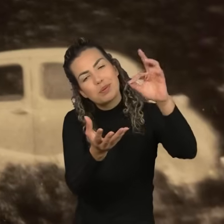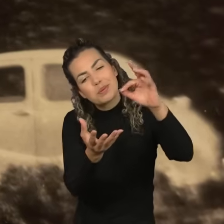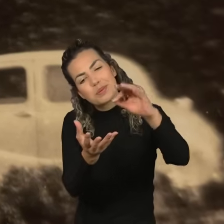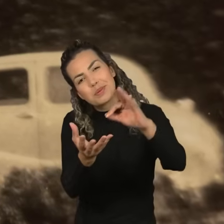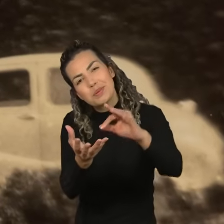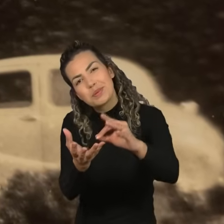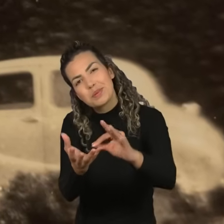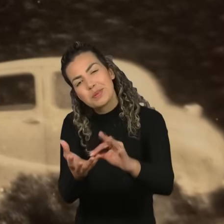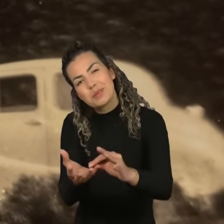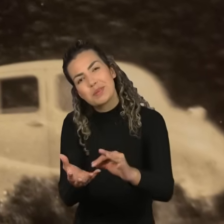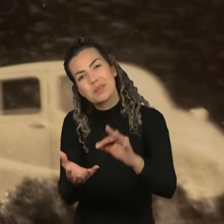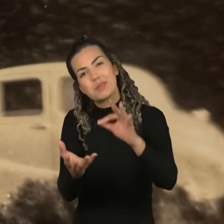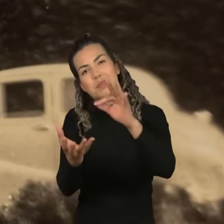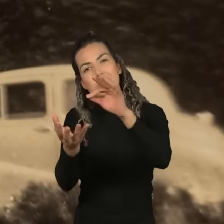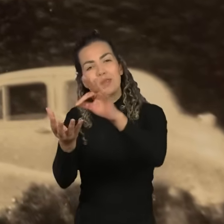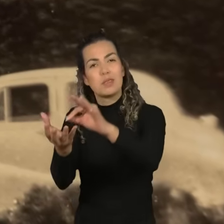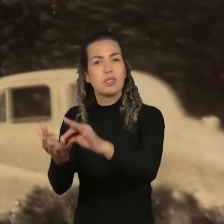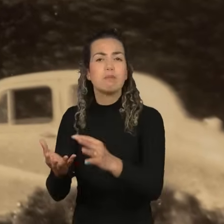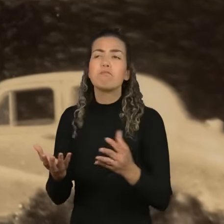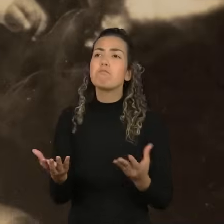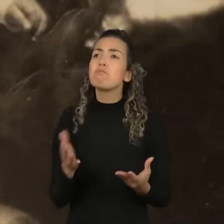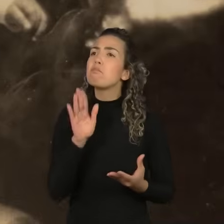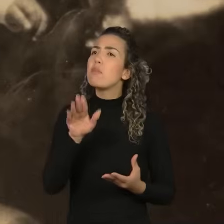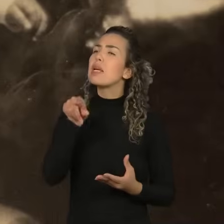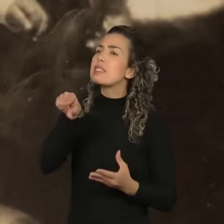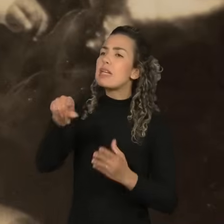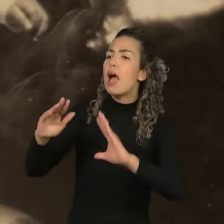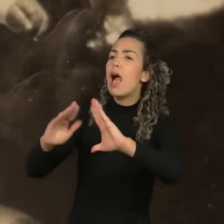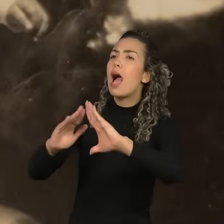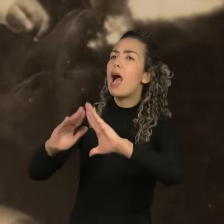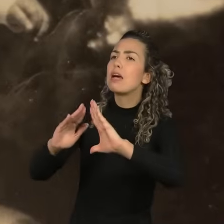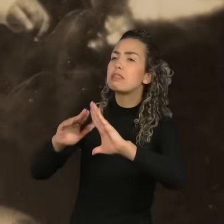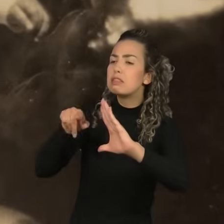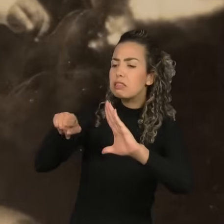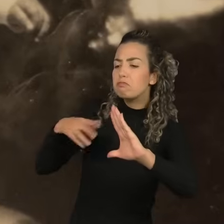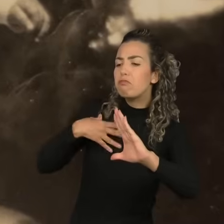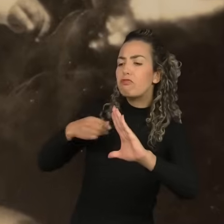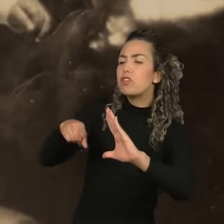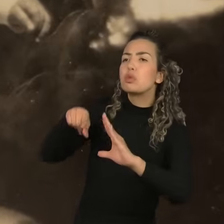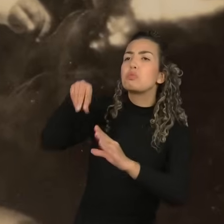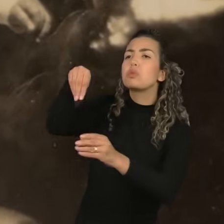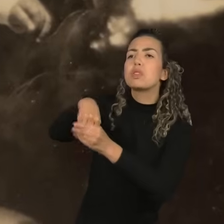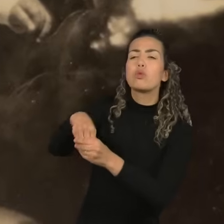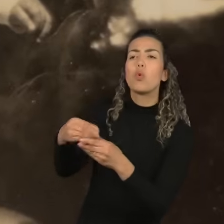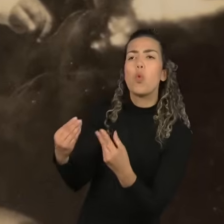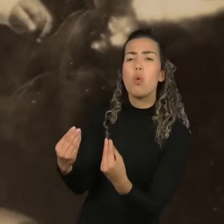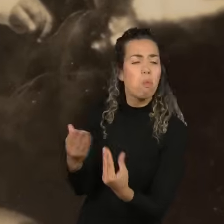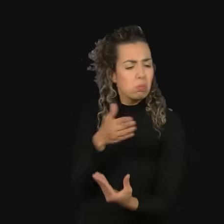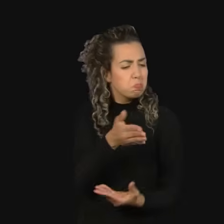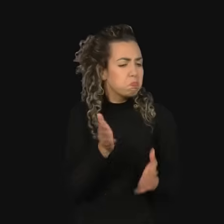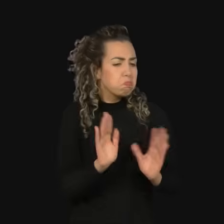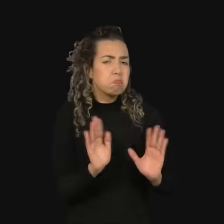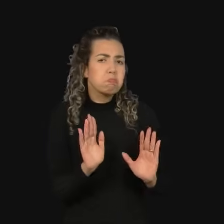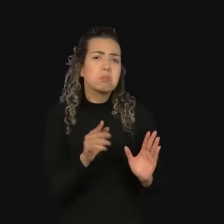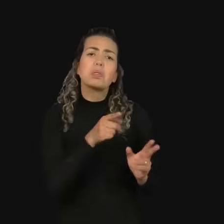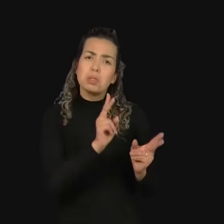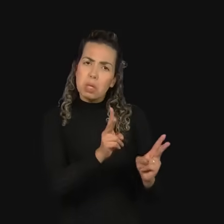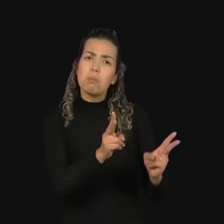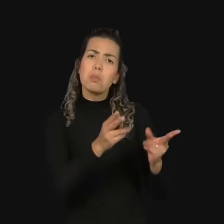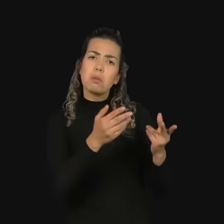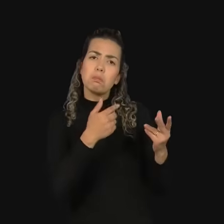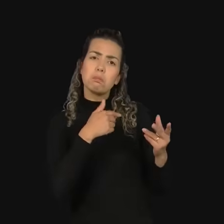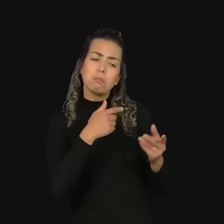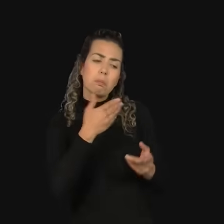Tá, mas como é que ele era dentro de casa? Ele em casa era um menino como outro qualquer. Fazia as malcriações dele, eu